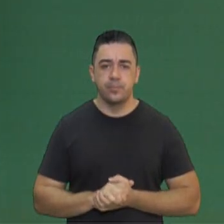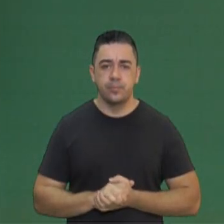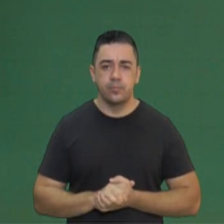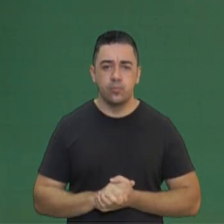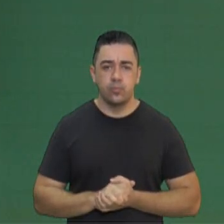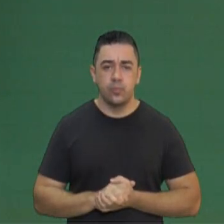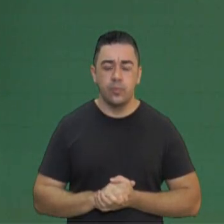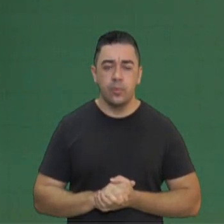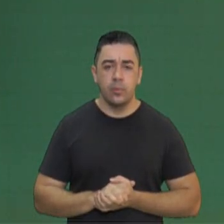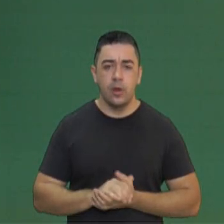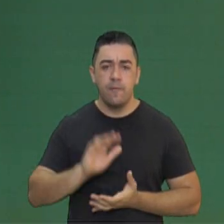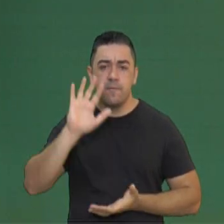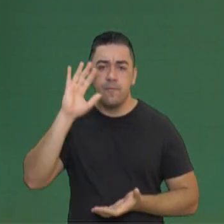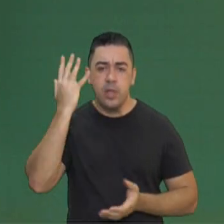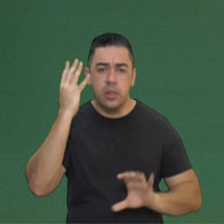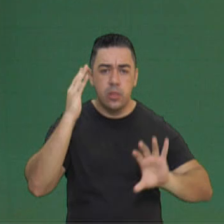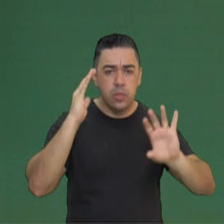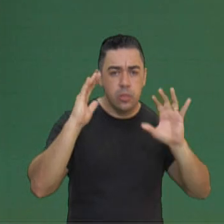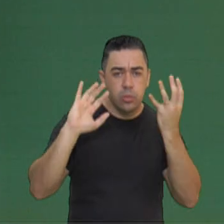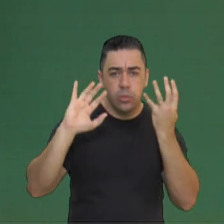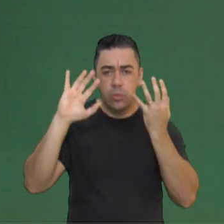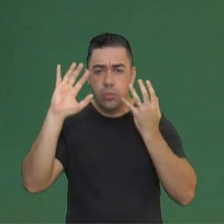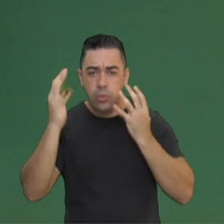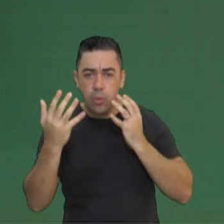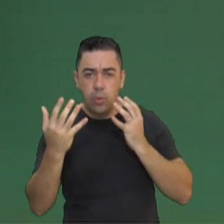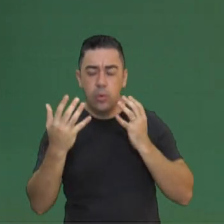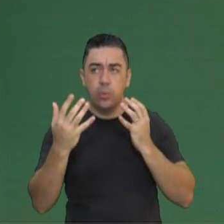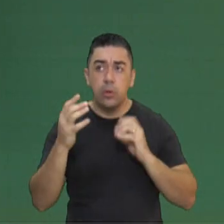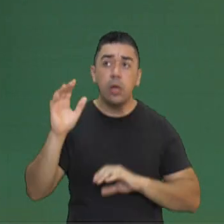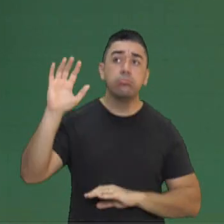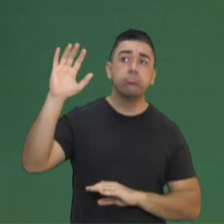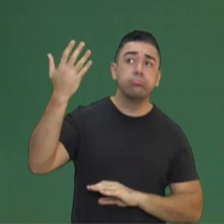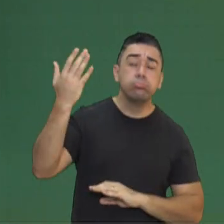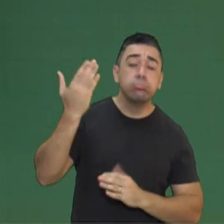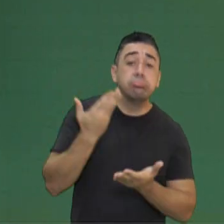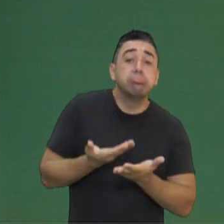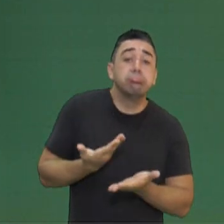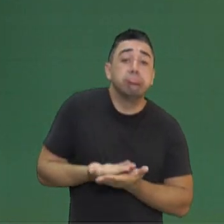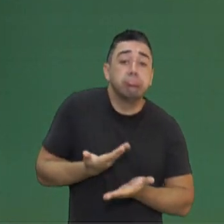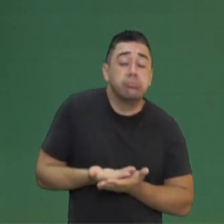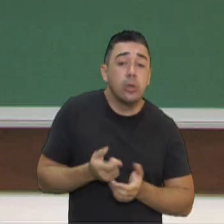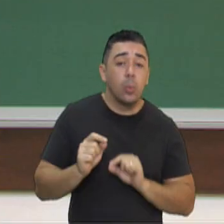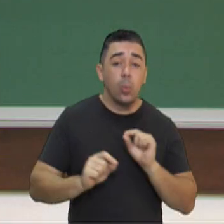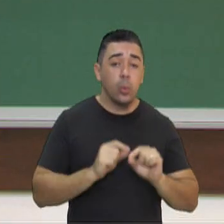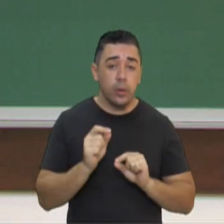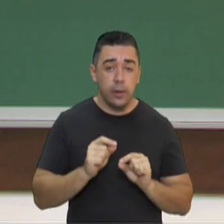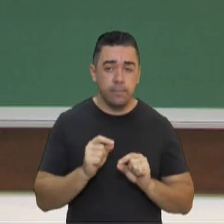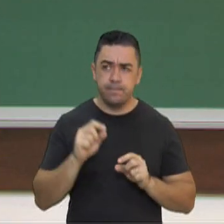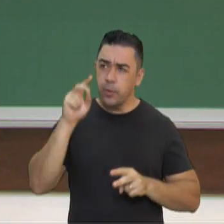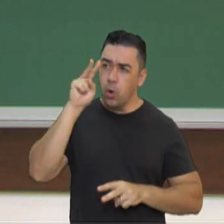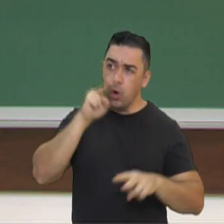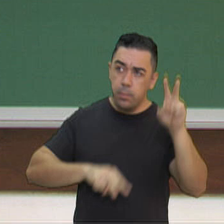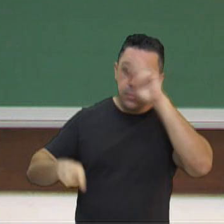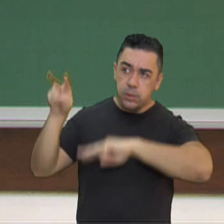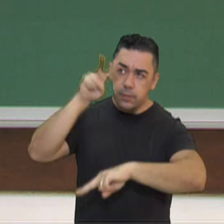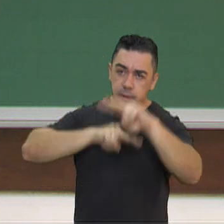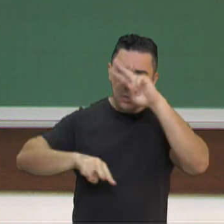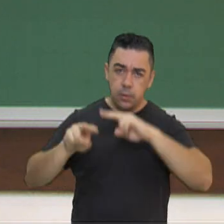Os fenômenos meteorológicos são estudados através de